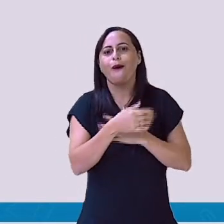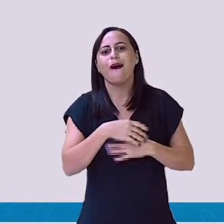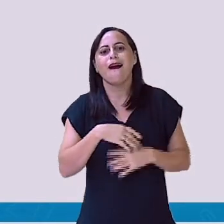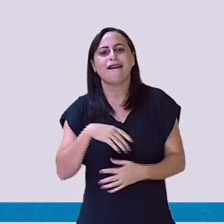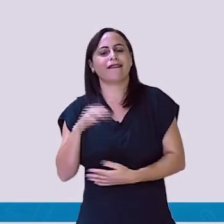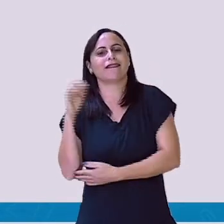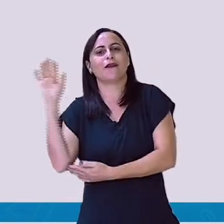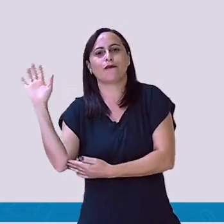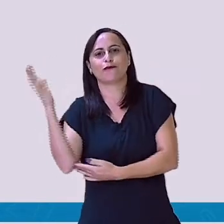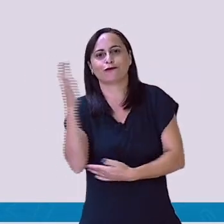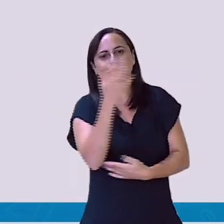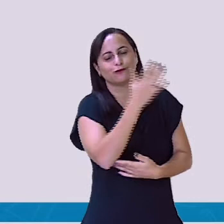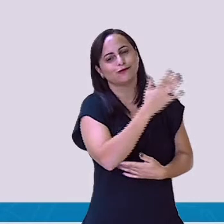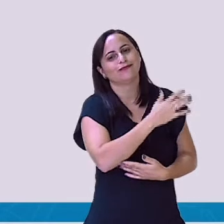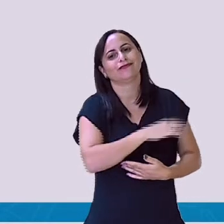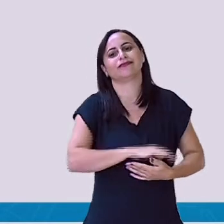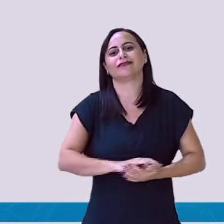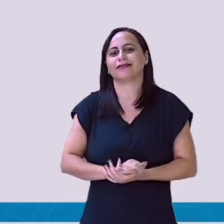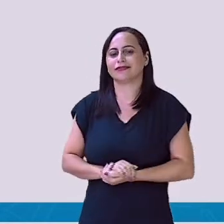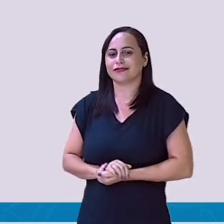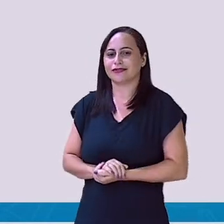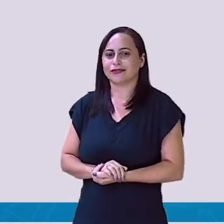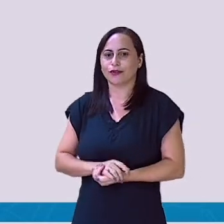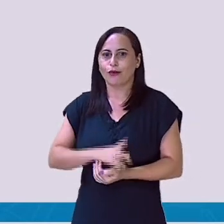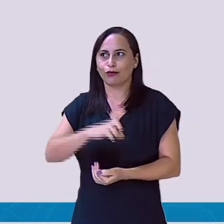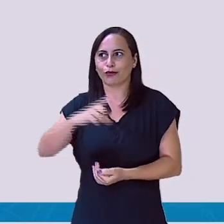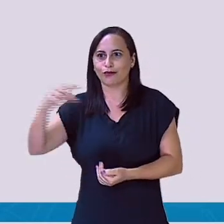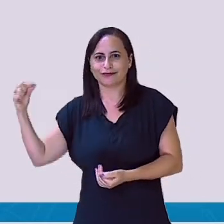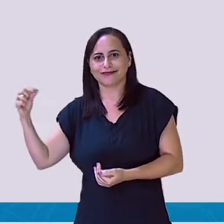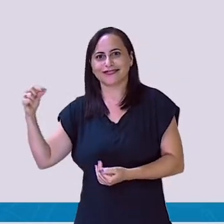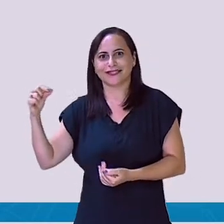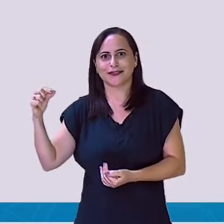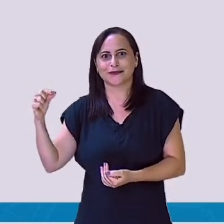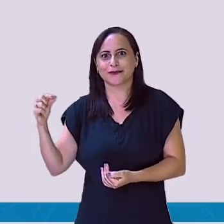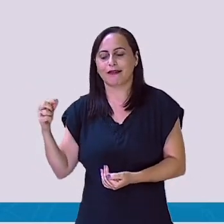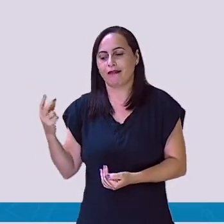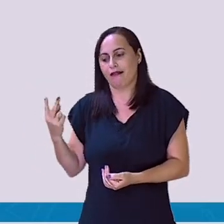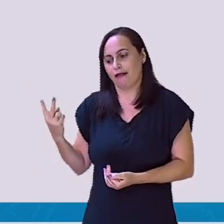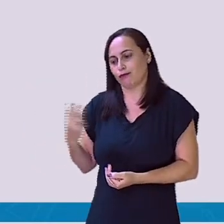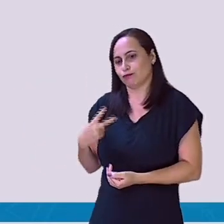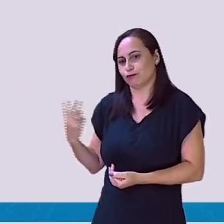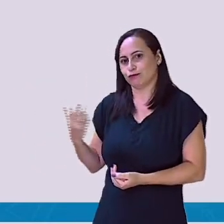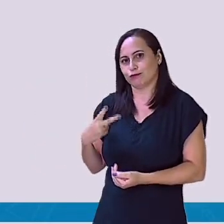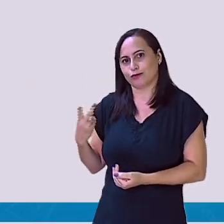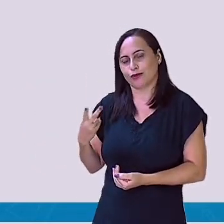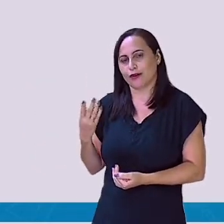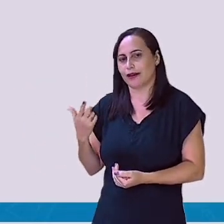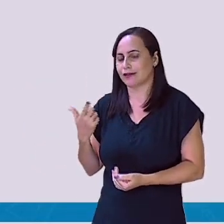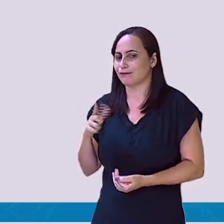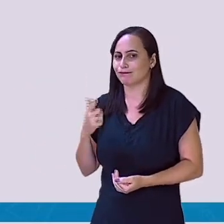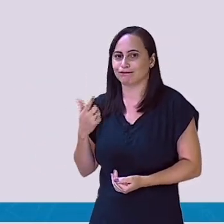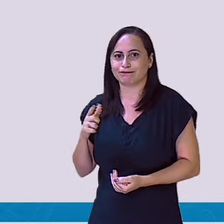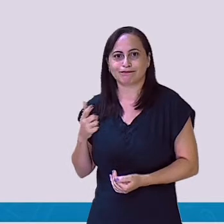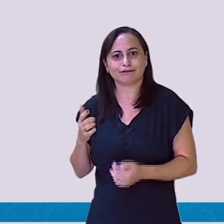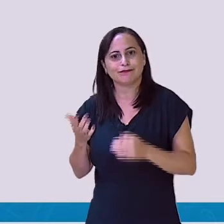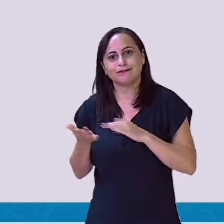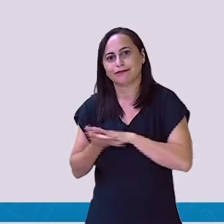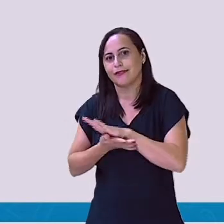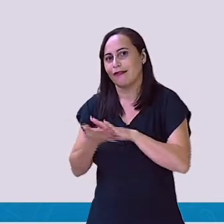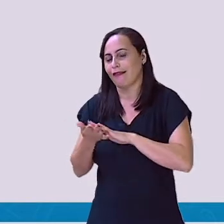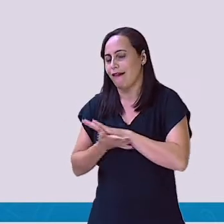esbarafustou pelo mato adentro. Nem para mim, nem para ele. Concluiu